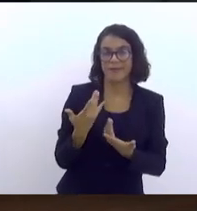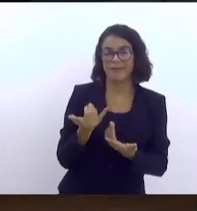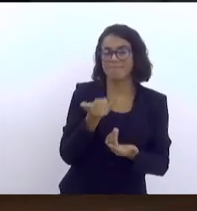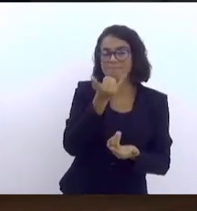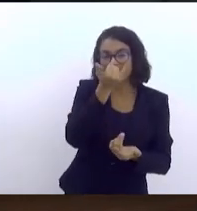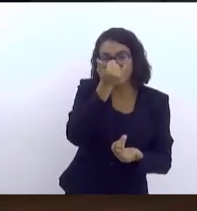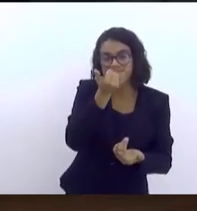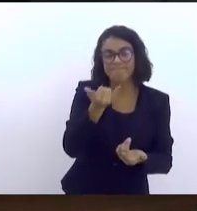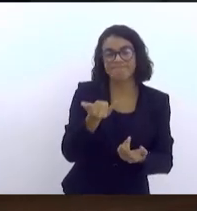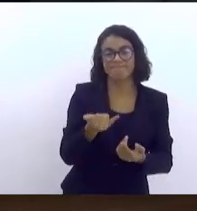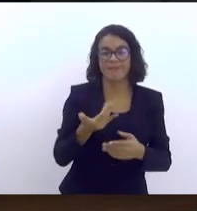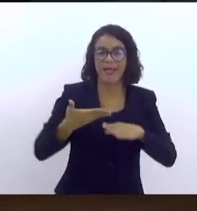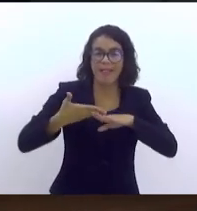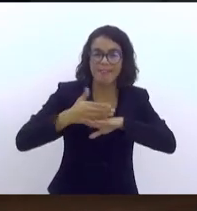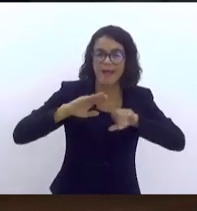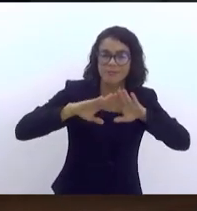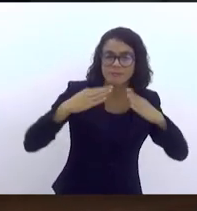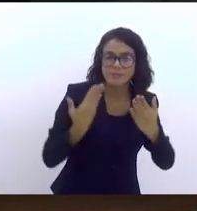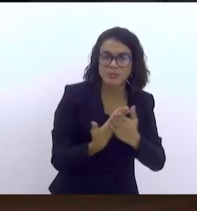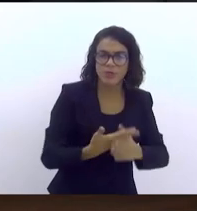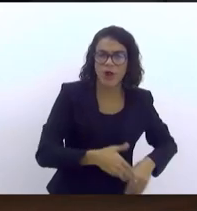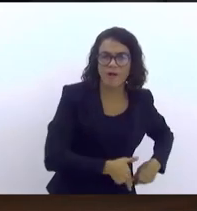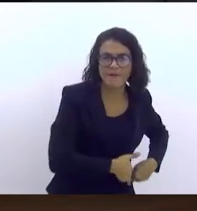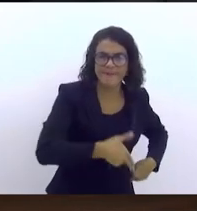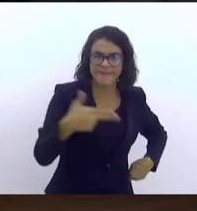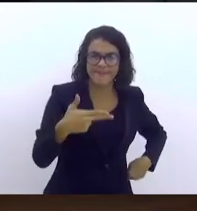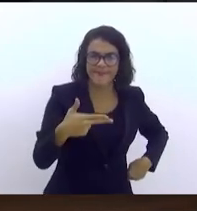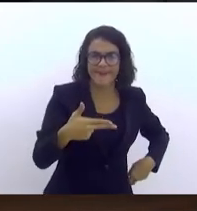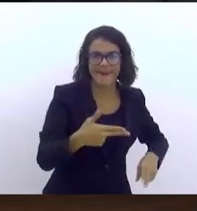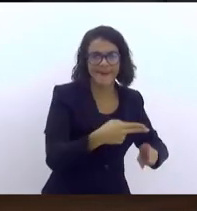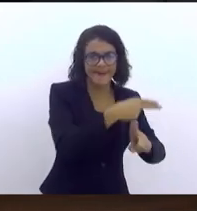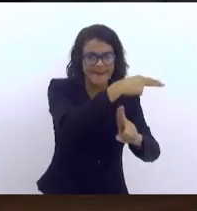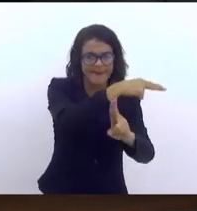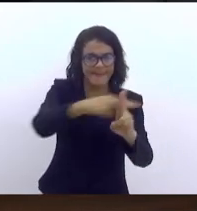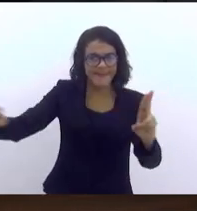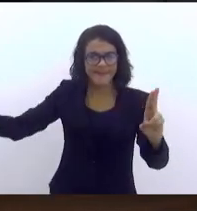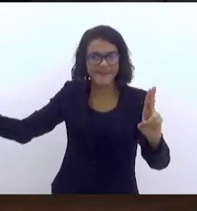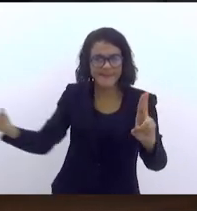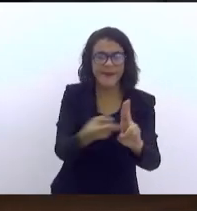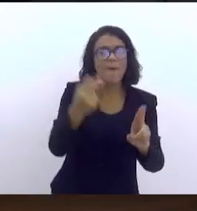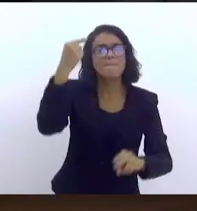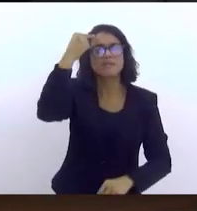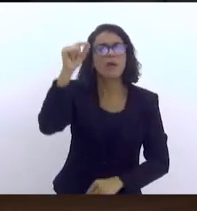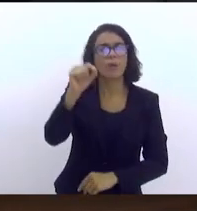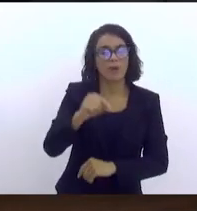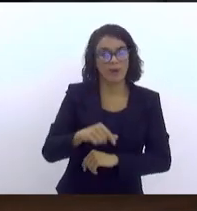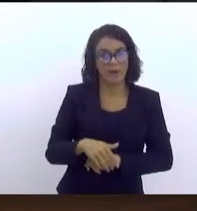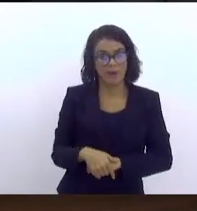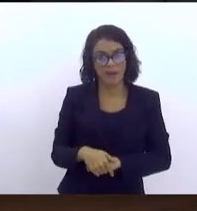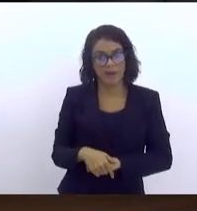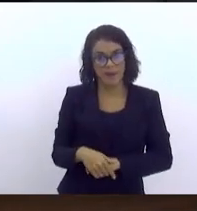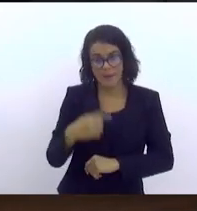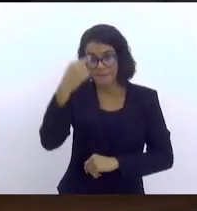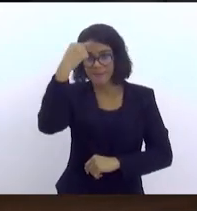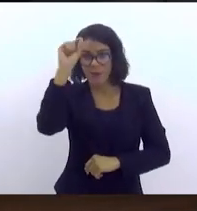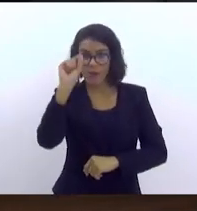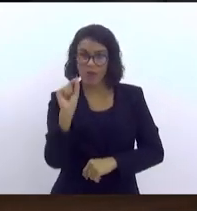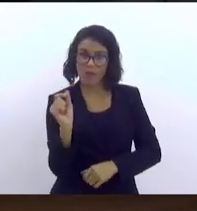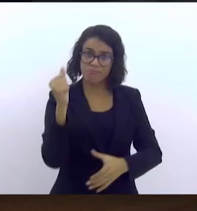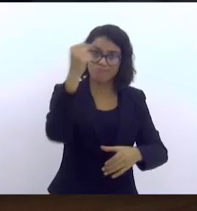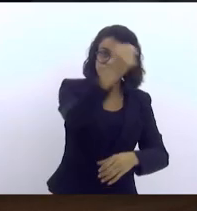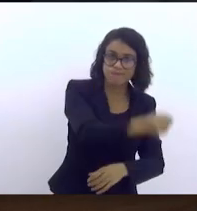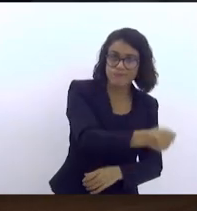de ir para uma escola com uma faca a gente tem que pensar no que porque pensar em colocar um policial